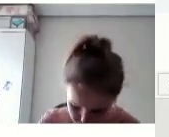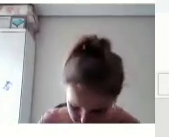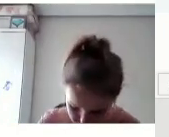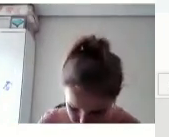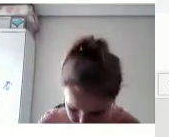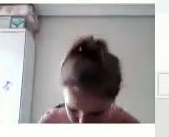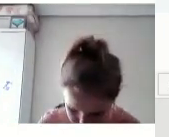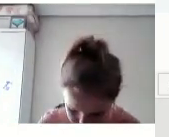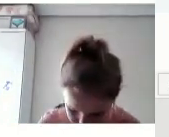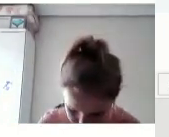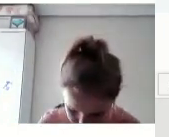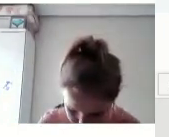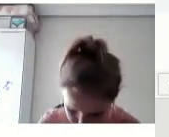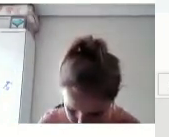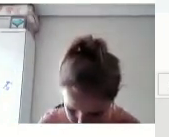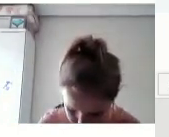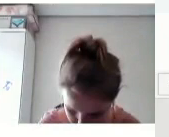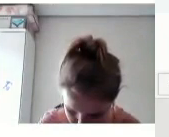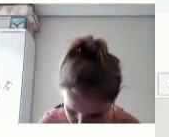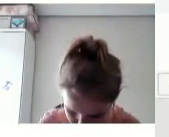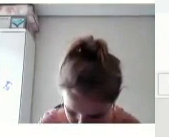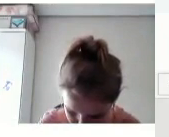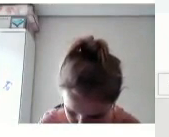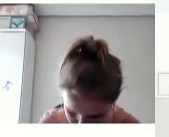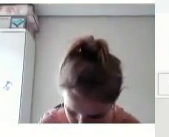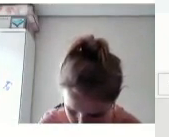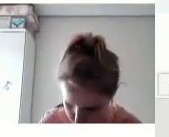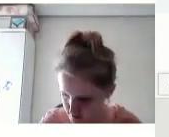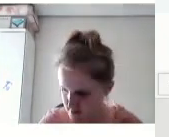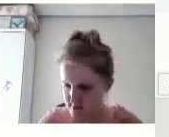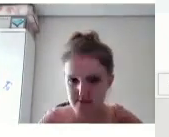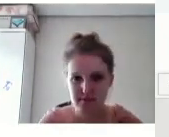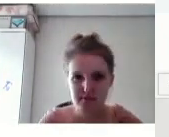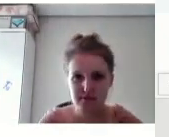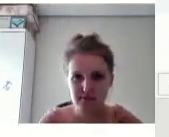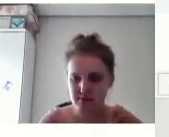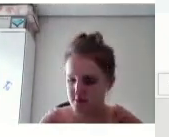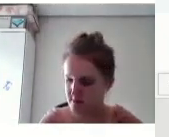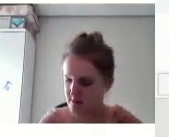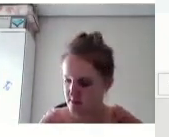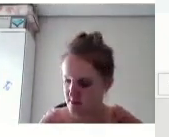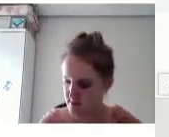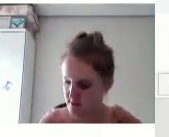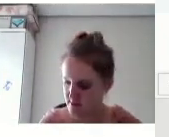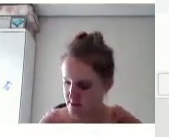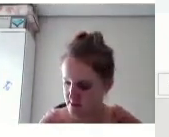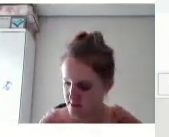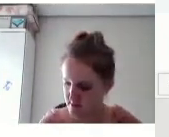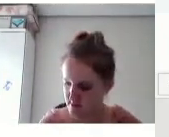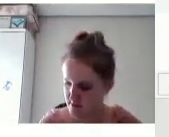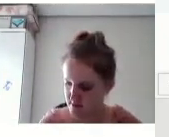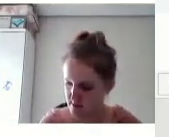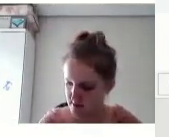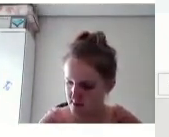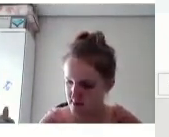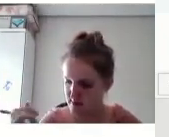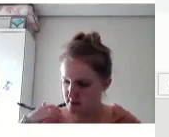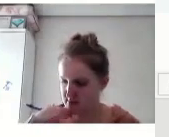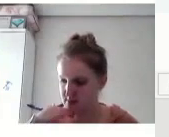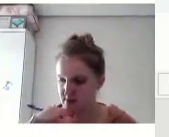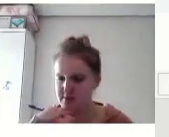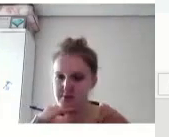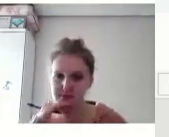psi-estrela ponto, perdão, não aparece aqui na densidade lagrangiana do campo de Schrödinger, né?